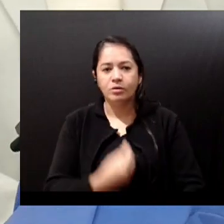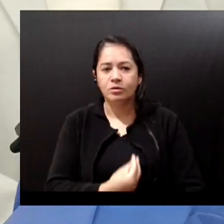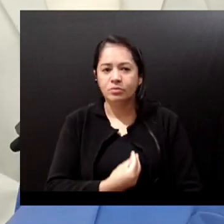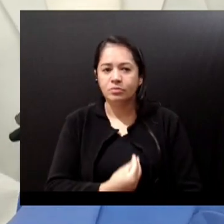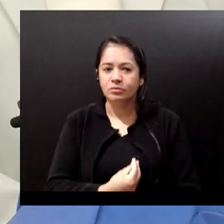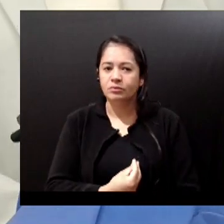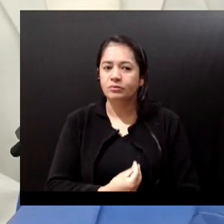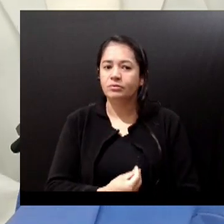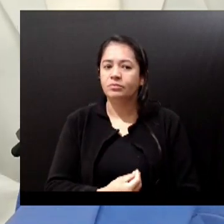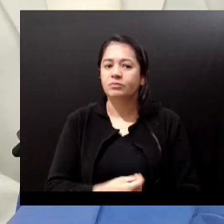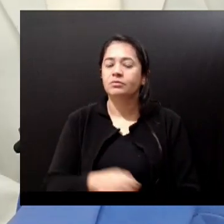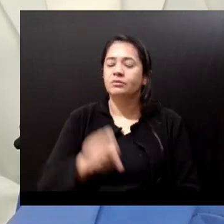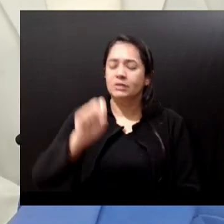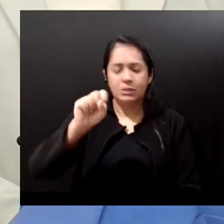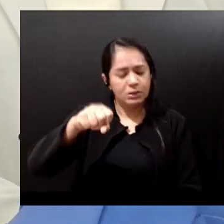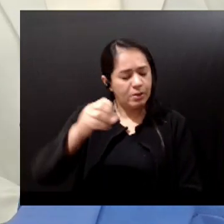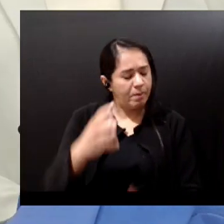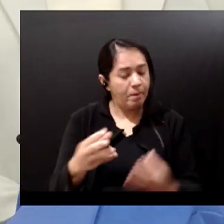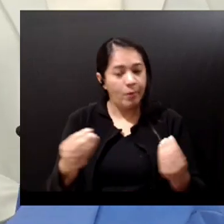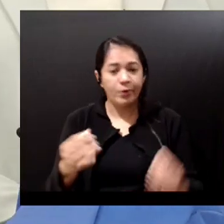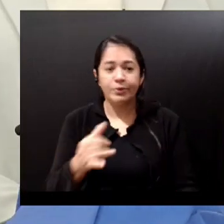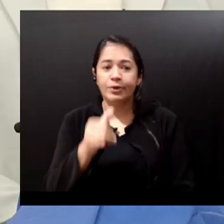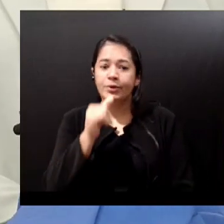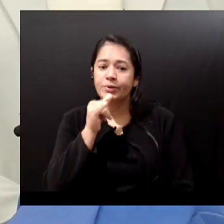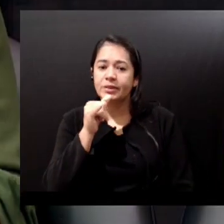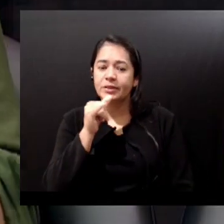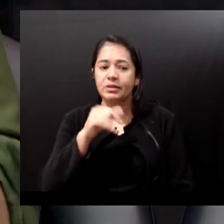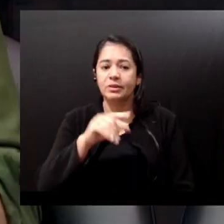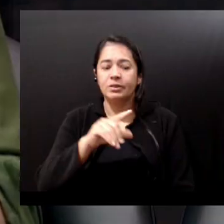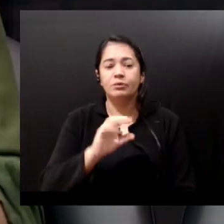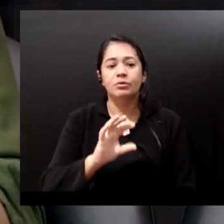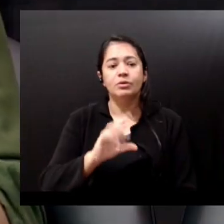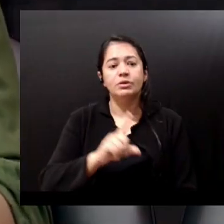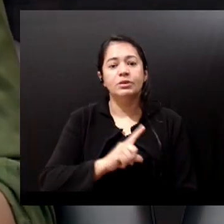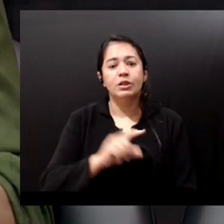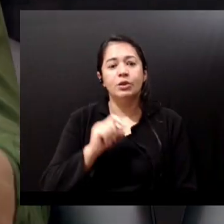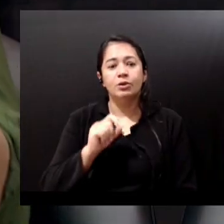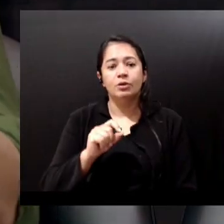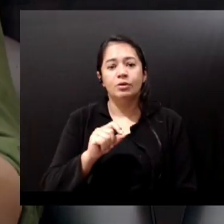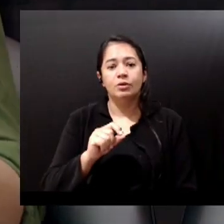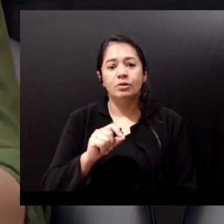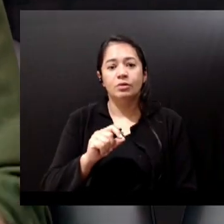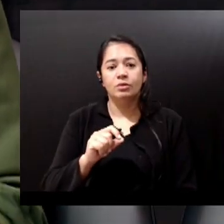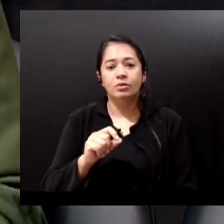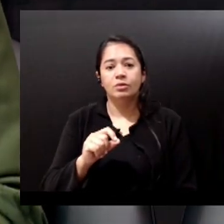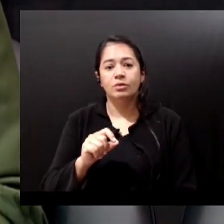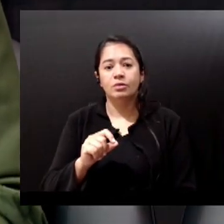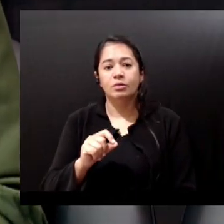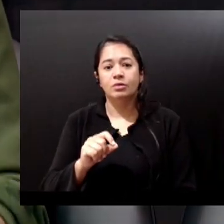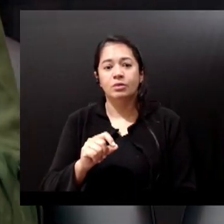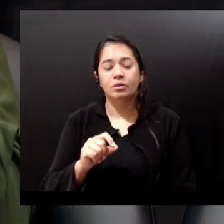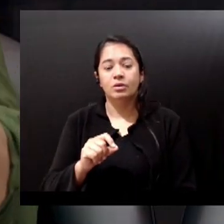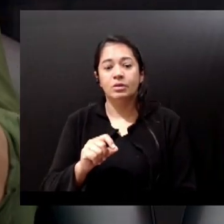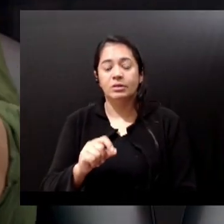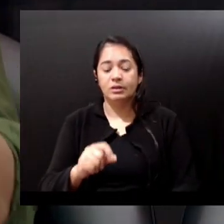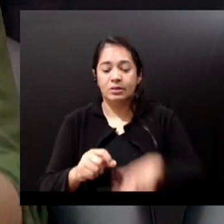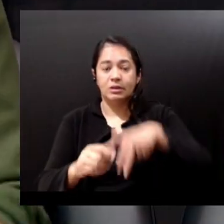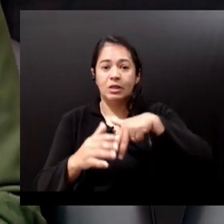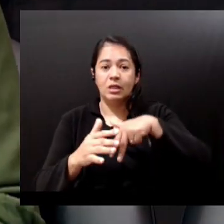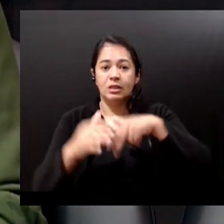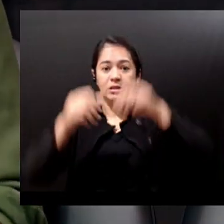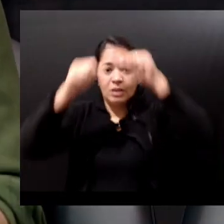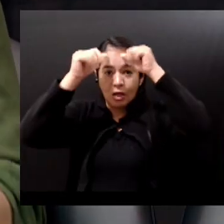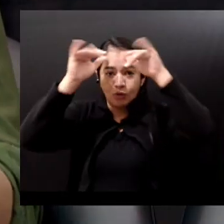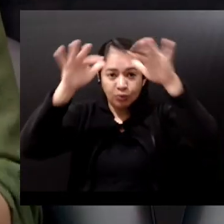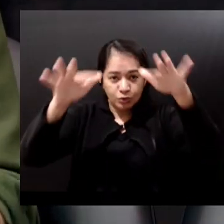Por exemplo, em termos clínicos, o caso dos pacientes autísticos, né? ou os autistas, né, na linha